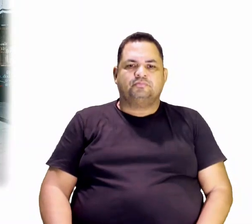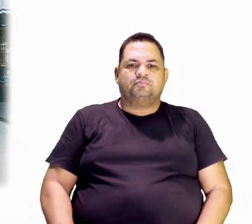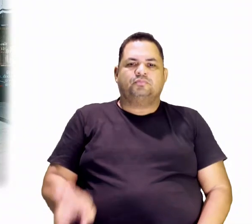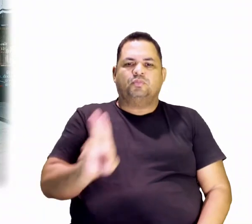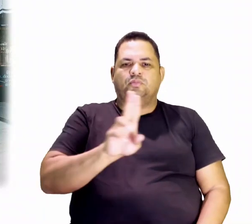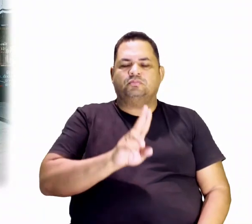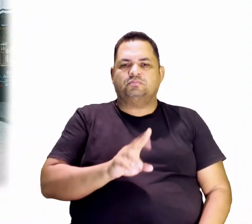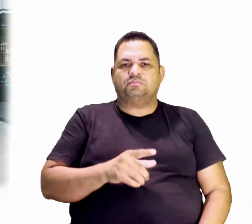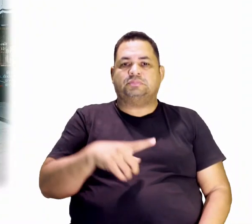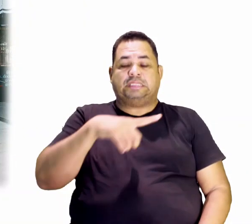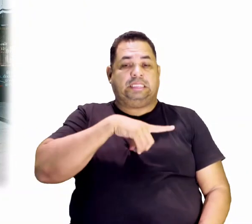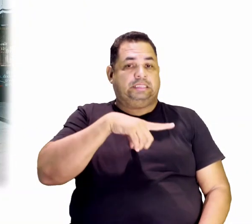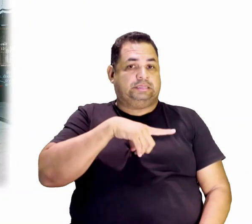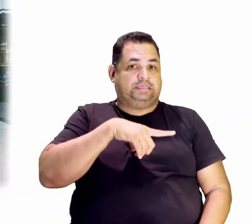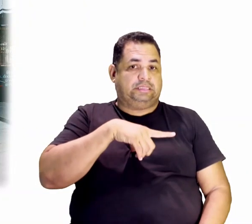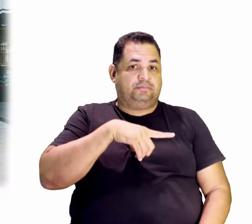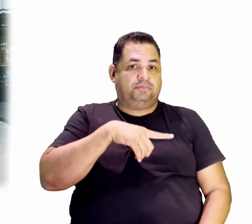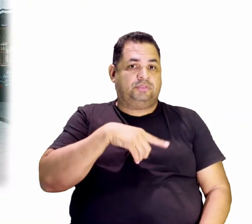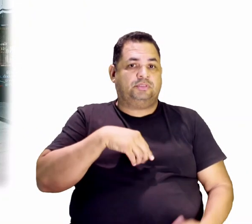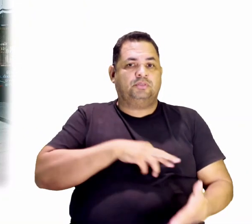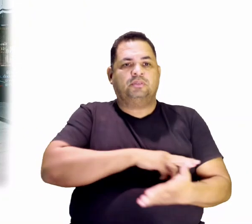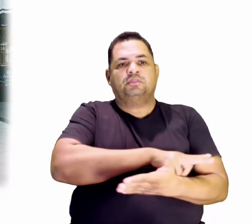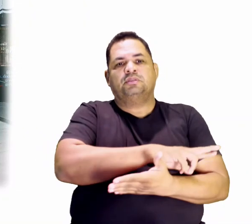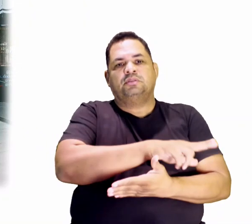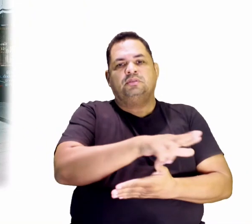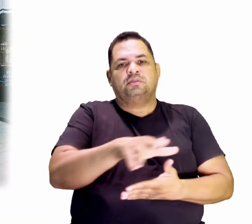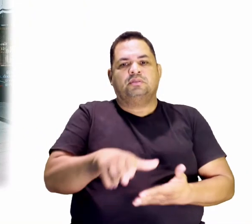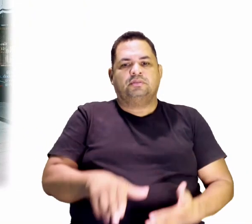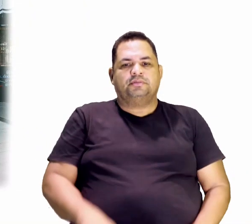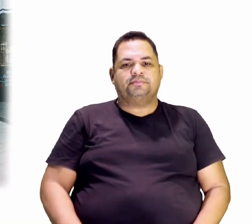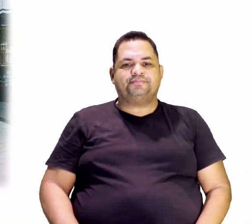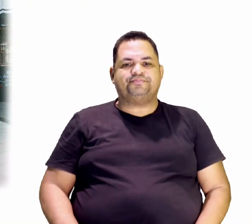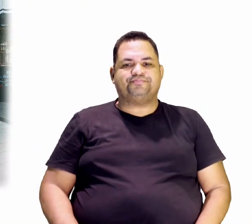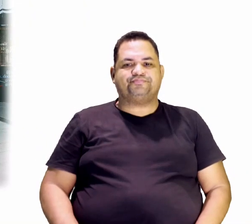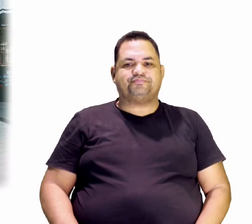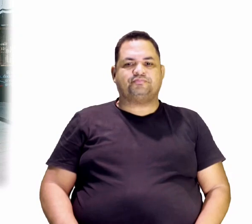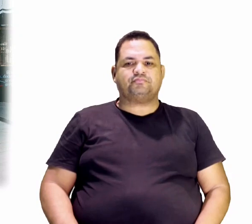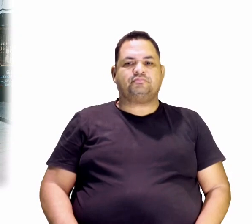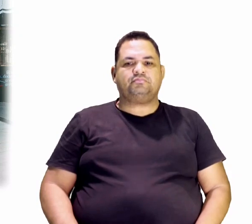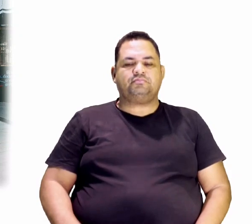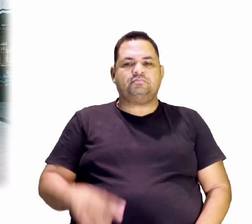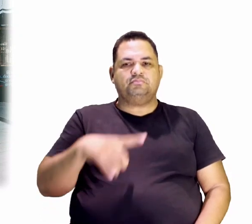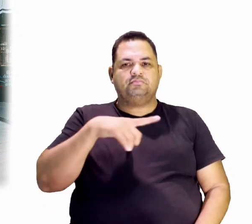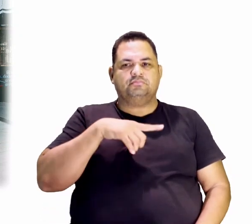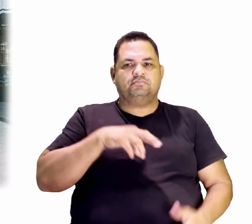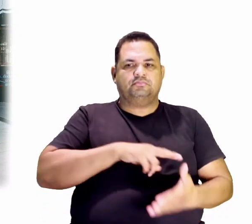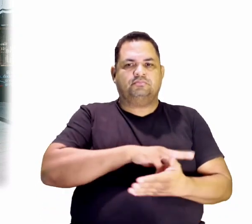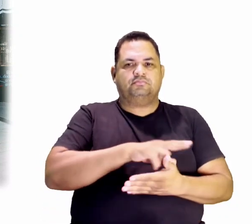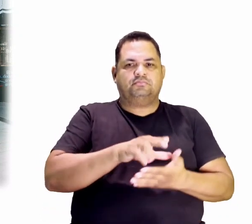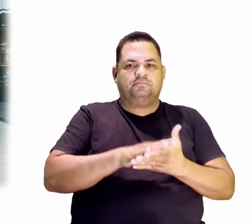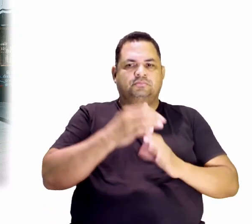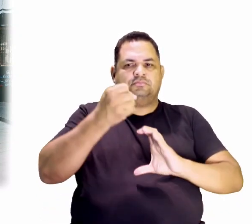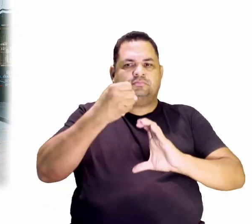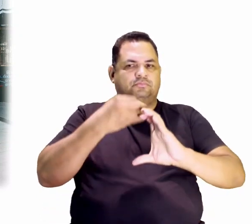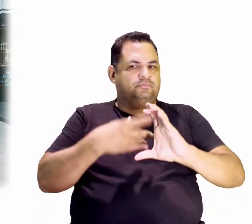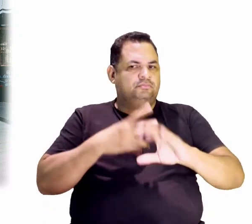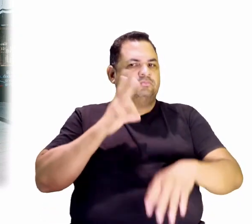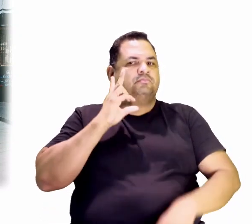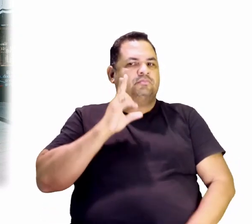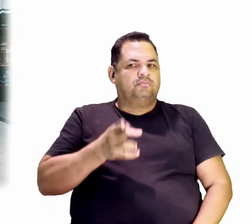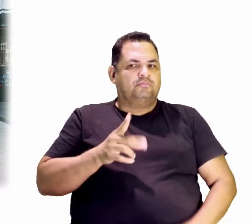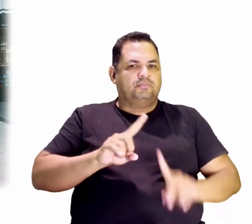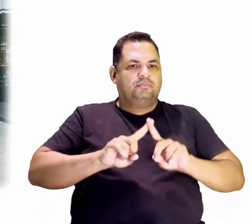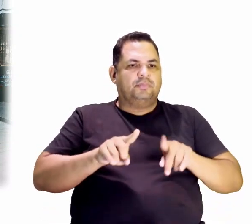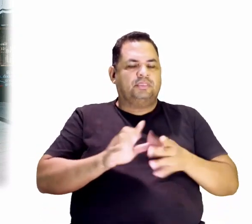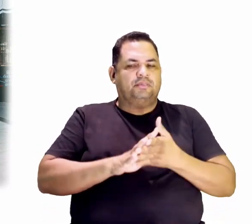uma diversidade, como eu já mencionei para vocês, certo? Mesmo que o grupo tenha muitas características em comum, as